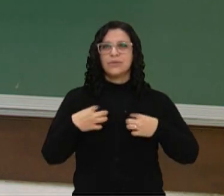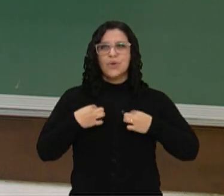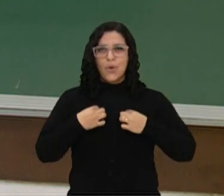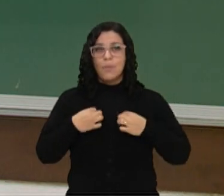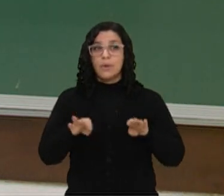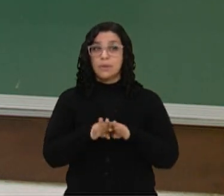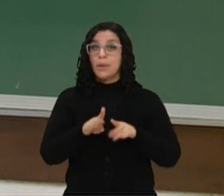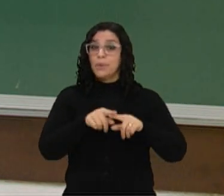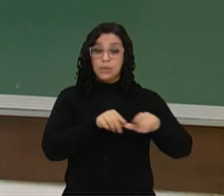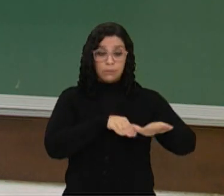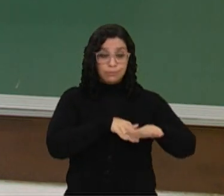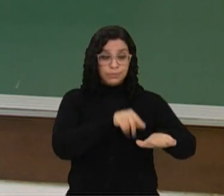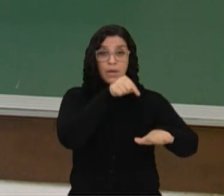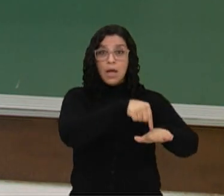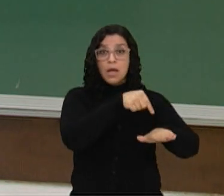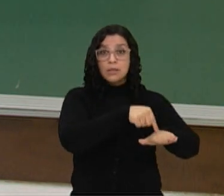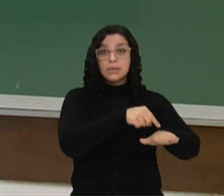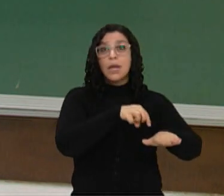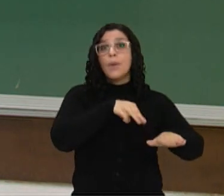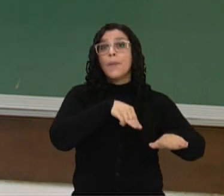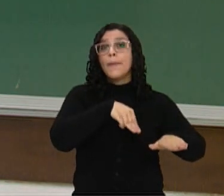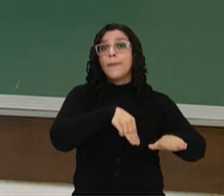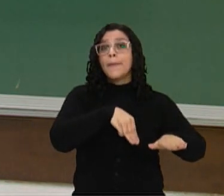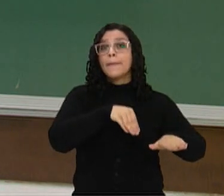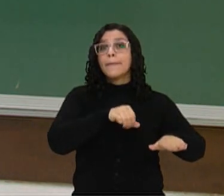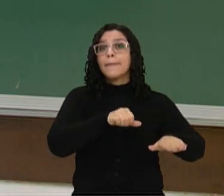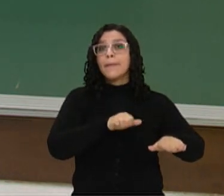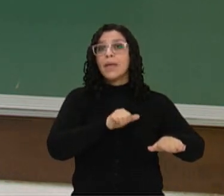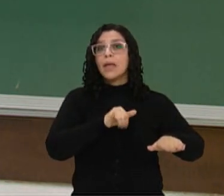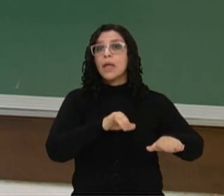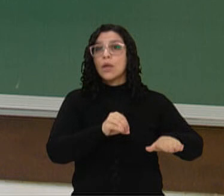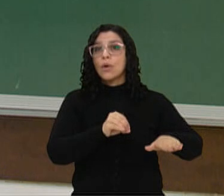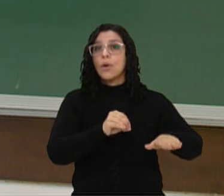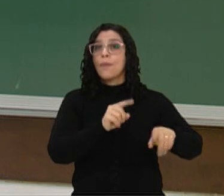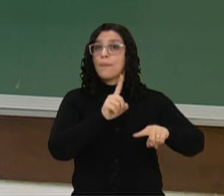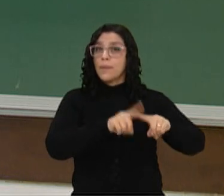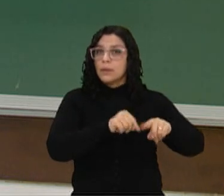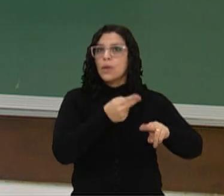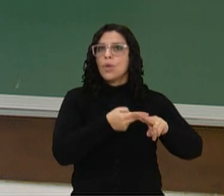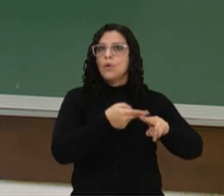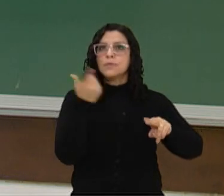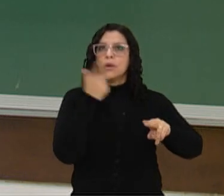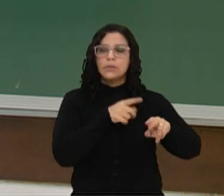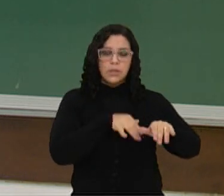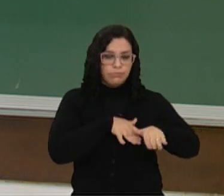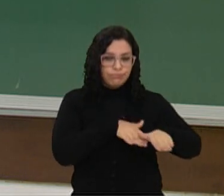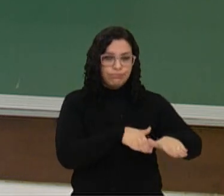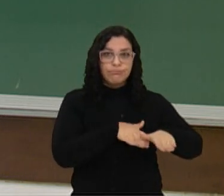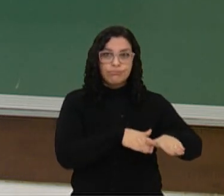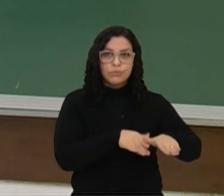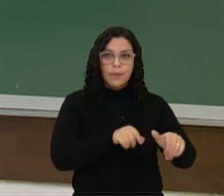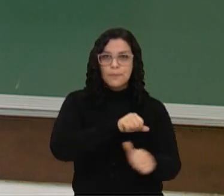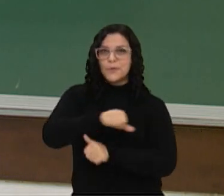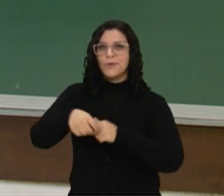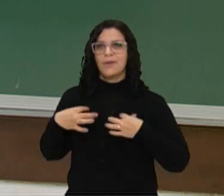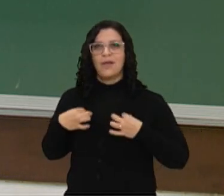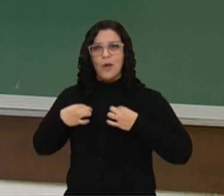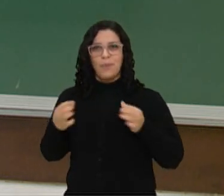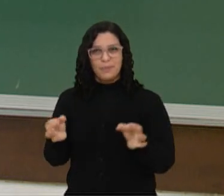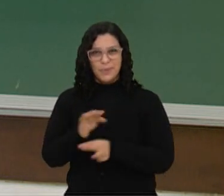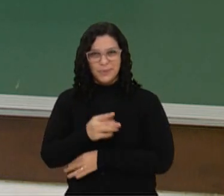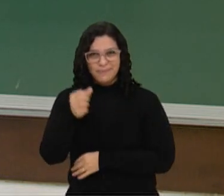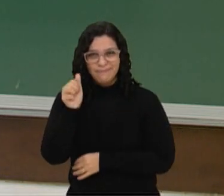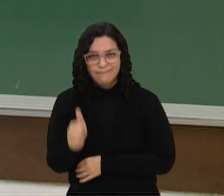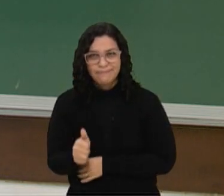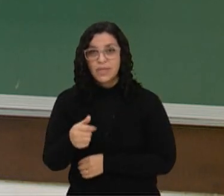máquina, portanto, é o meio, é a ferramenta que eu vou usar para produzir, tá? Então, é importante a